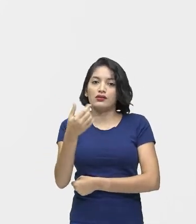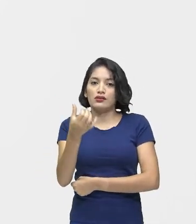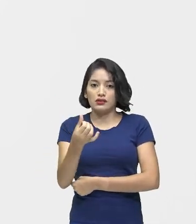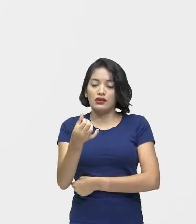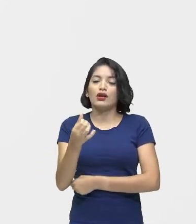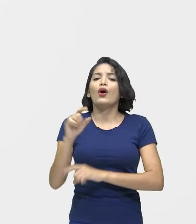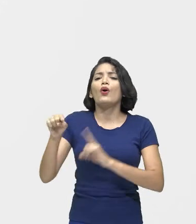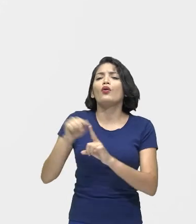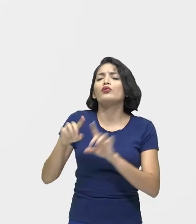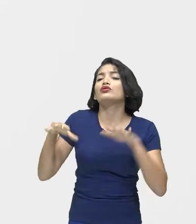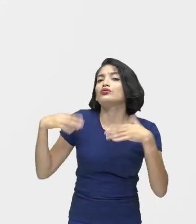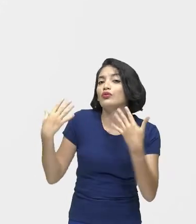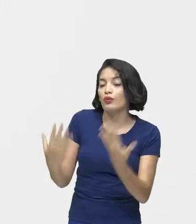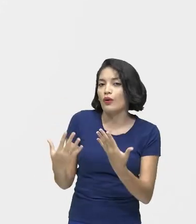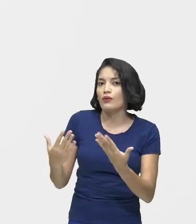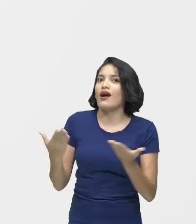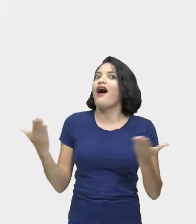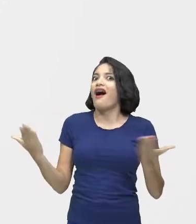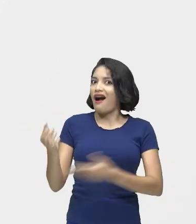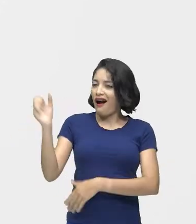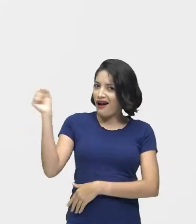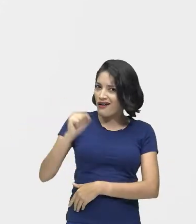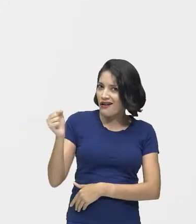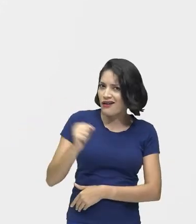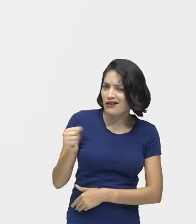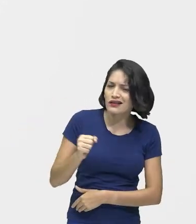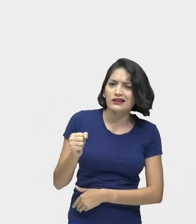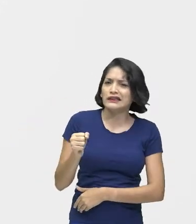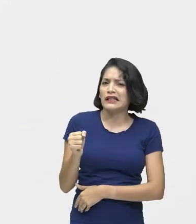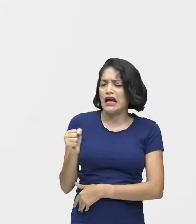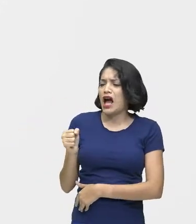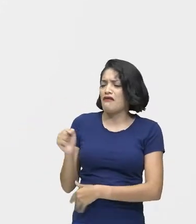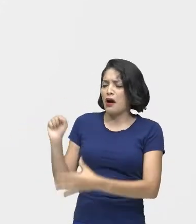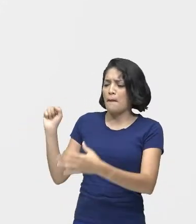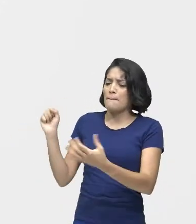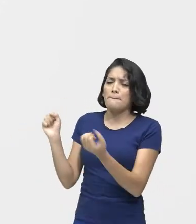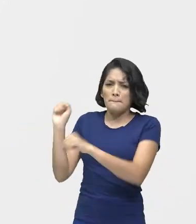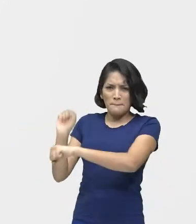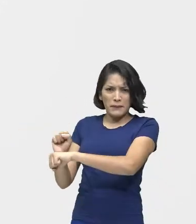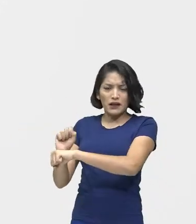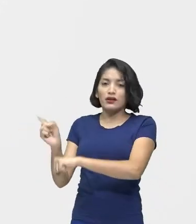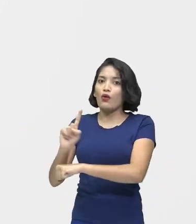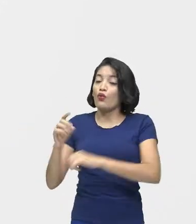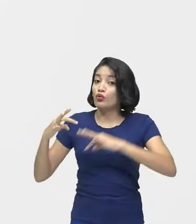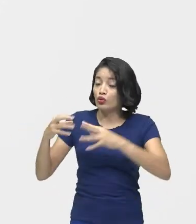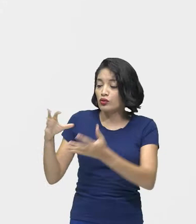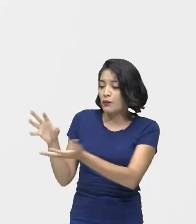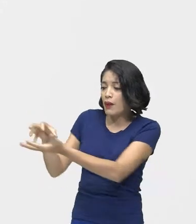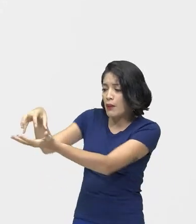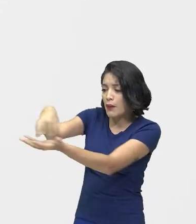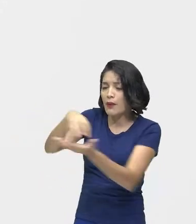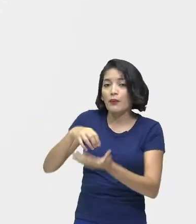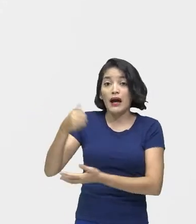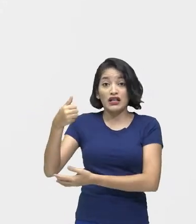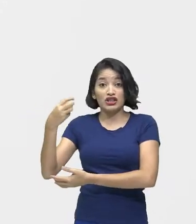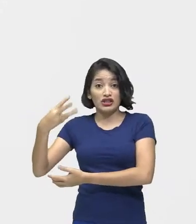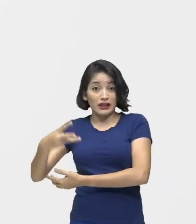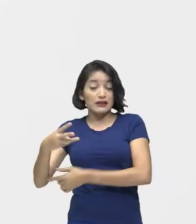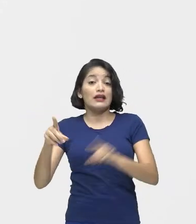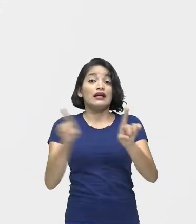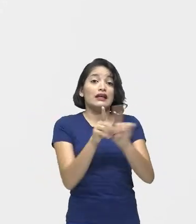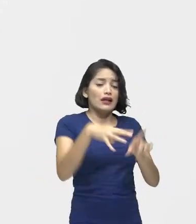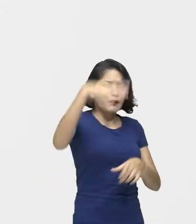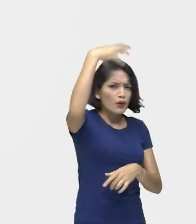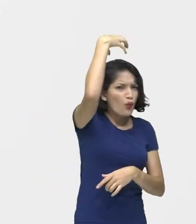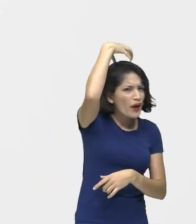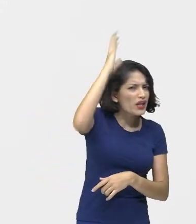objetivo maior. Agora sim, agora ninguém vai segurar os colonos. Irão participar todas as 13 colônias e George Washington,